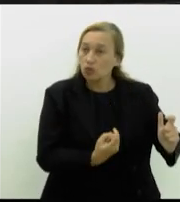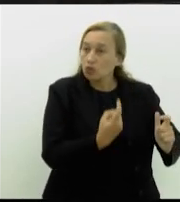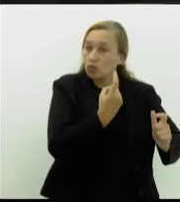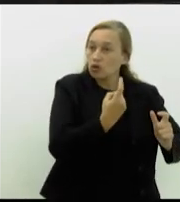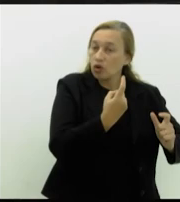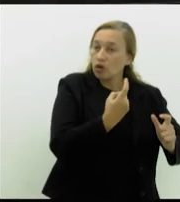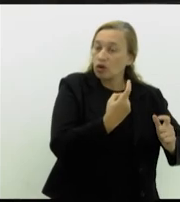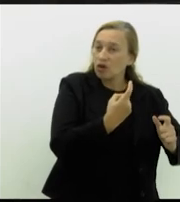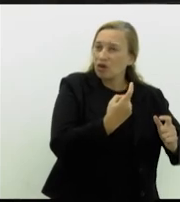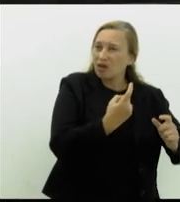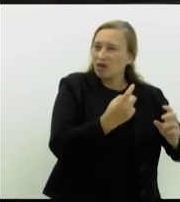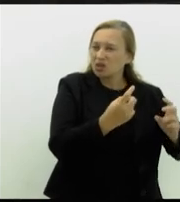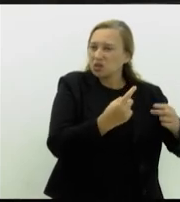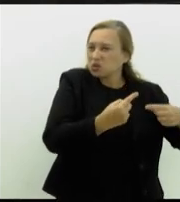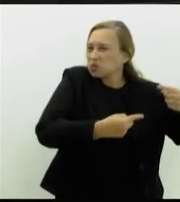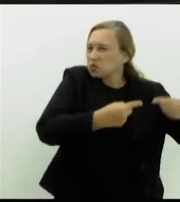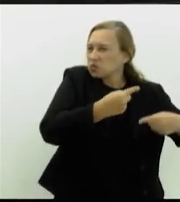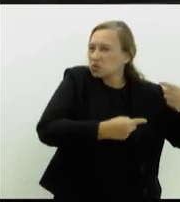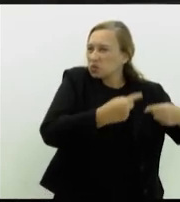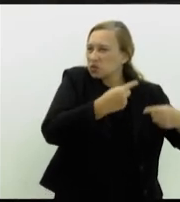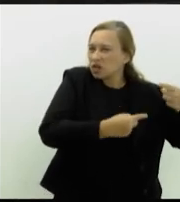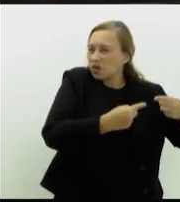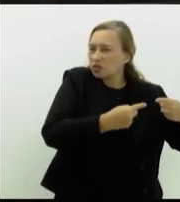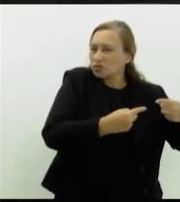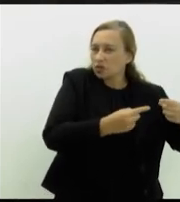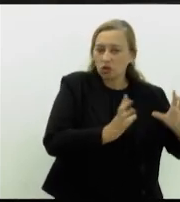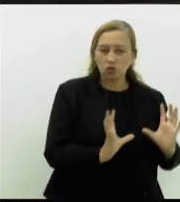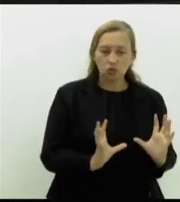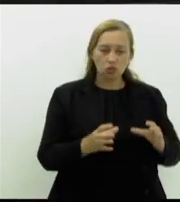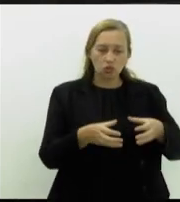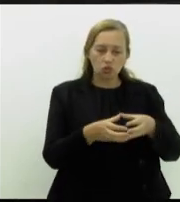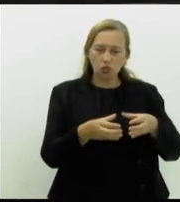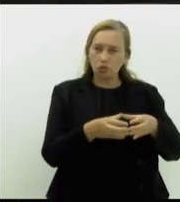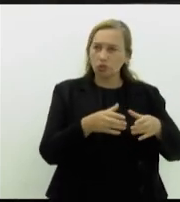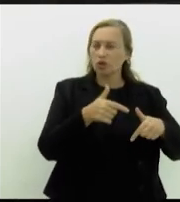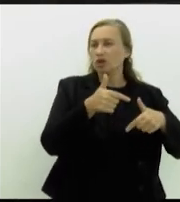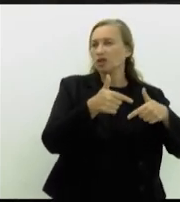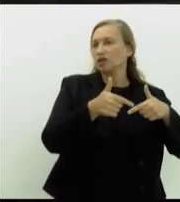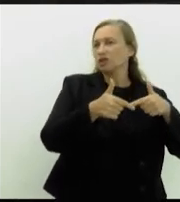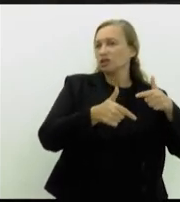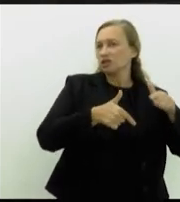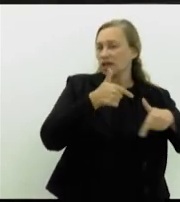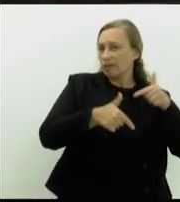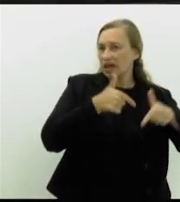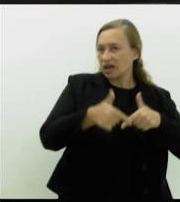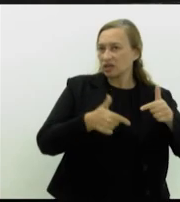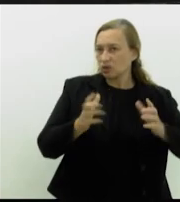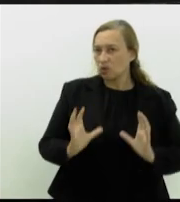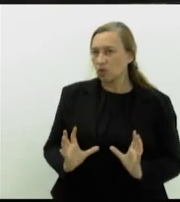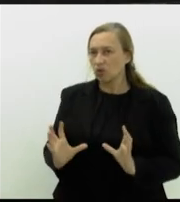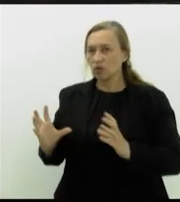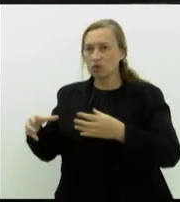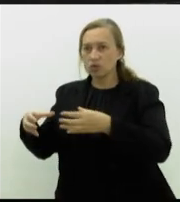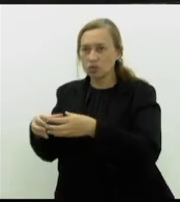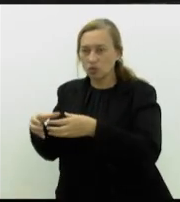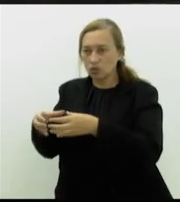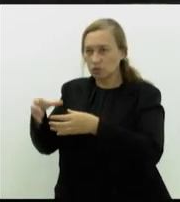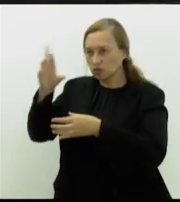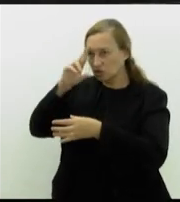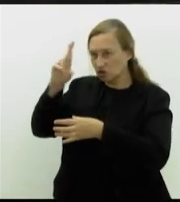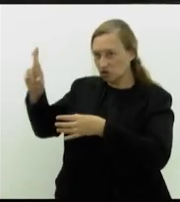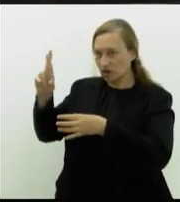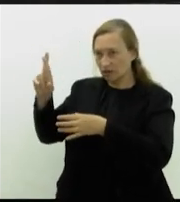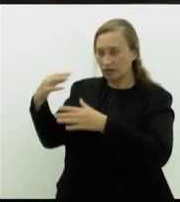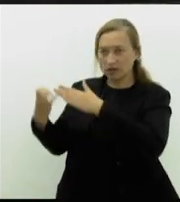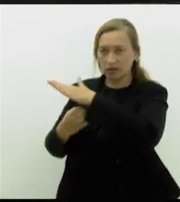entre trabalhador contra o capital, contra o seu patrão, nós estaremos do lado dos trabalhadores. Porque sabemos